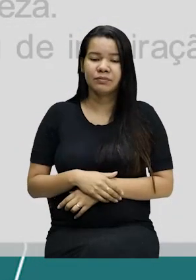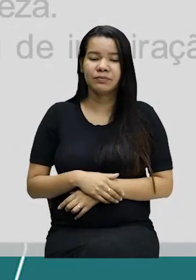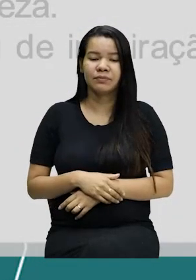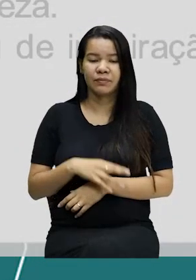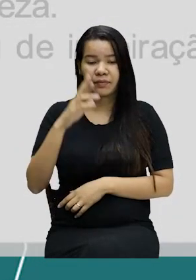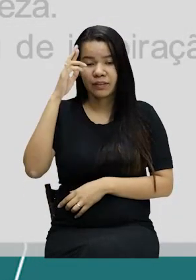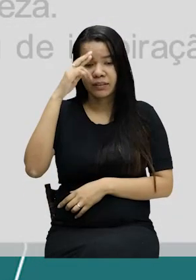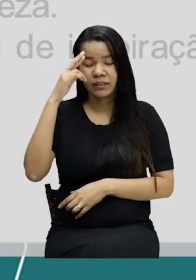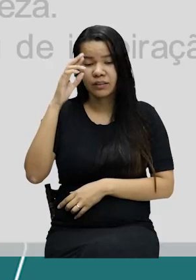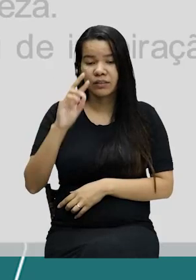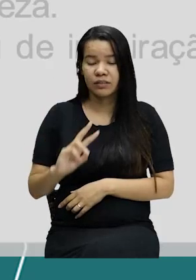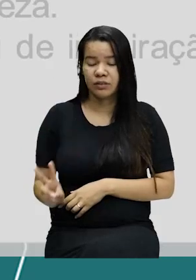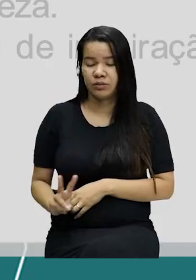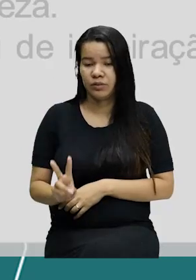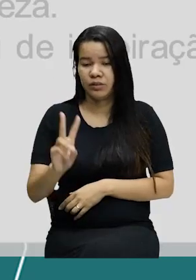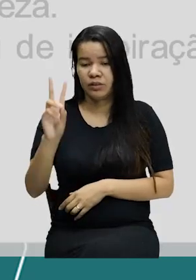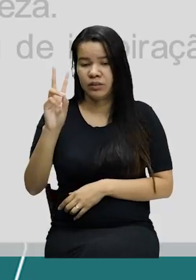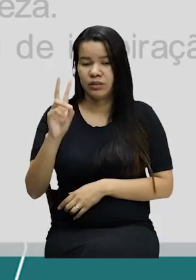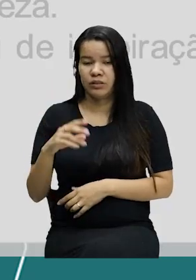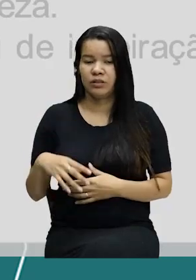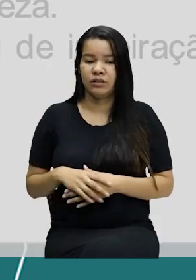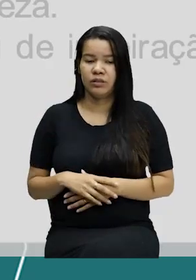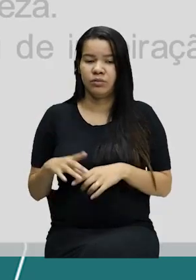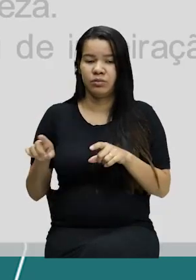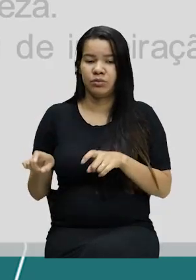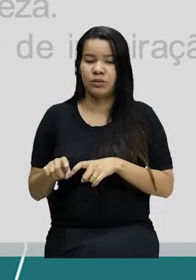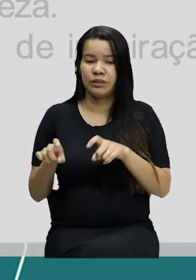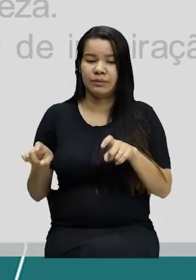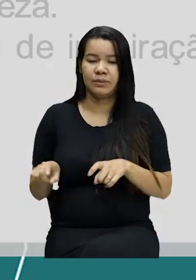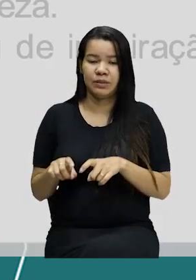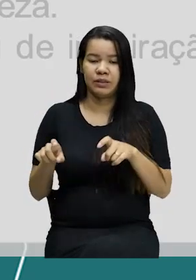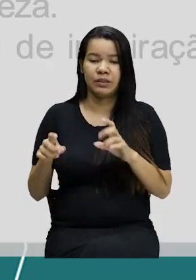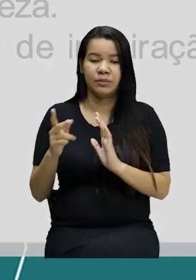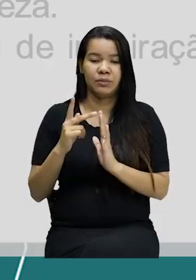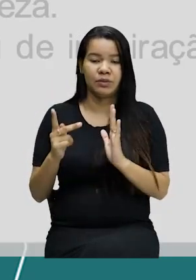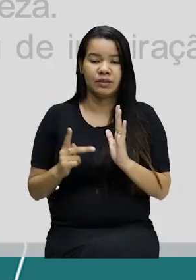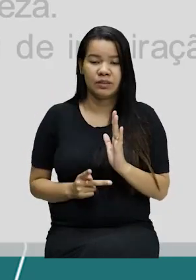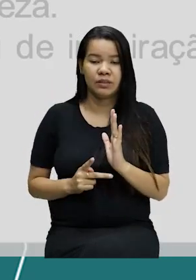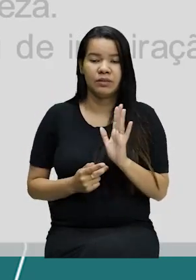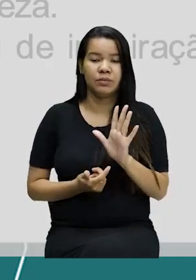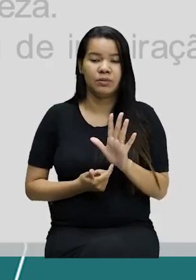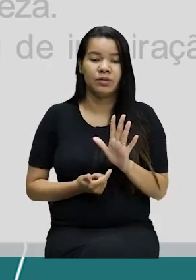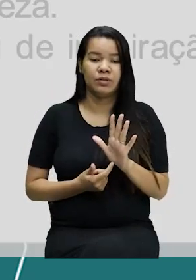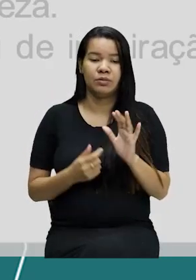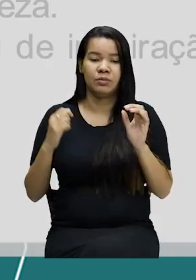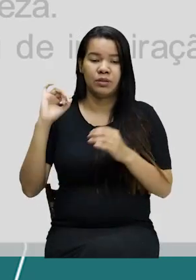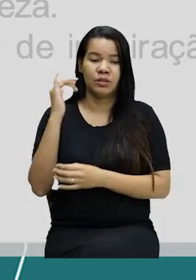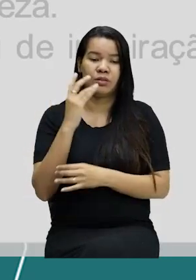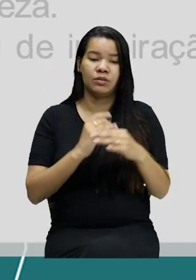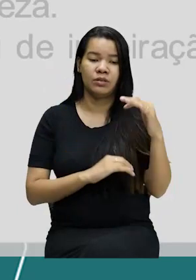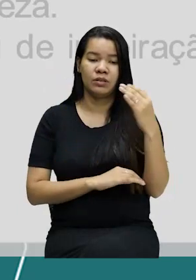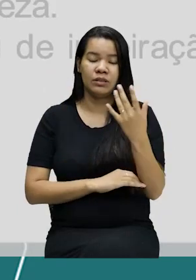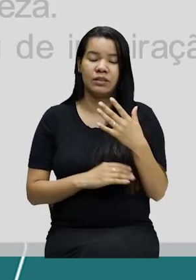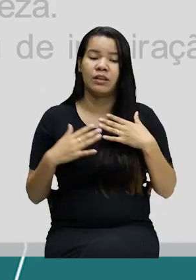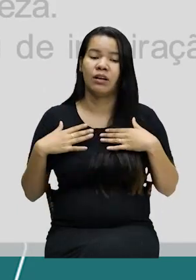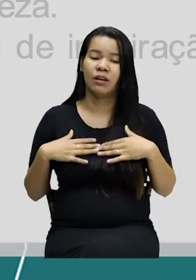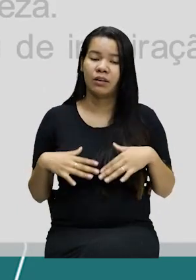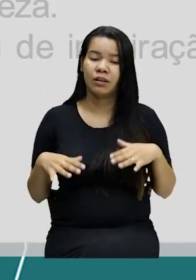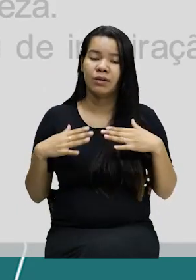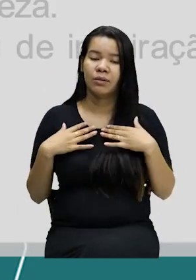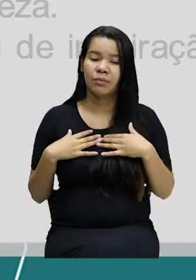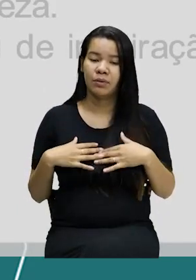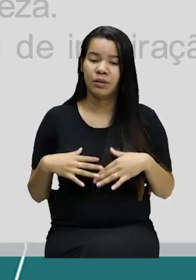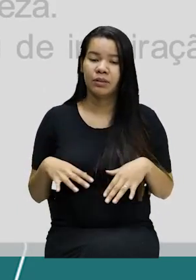valorizada. O bucolismo e pastoralismo, a poesia arcade retrata uma natureza tranquila e serena, um